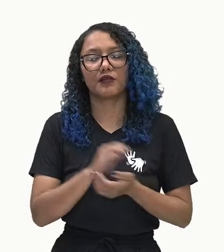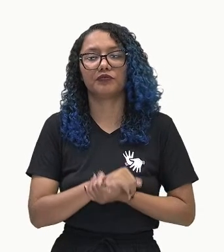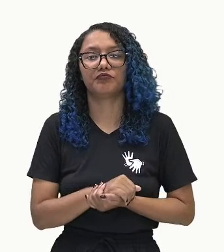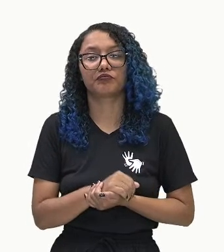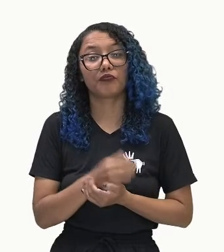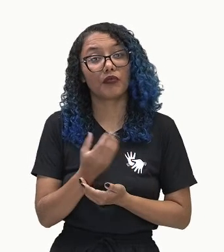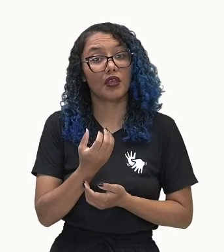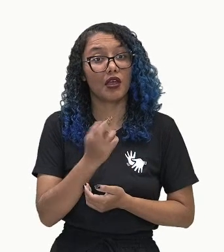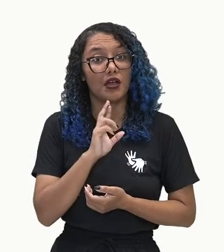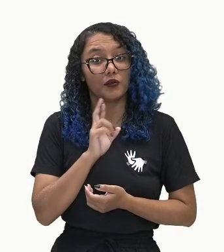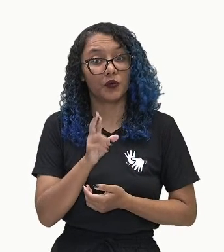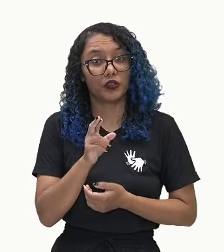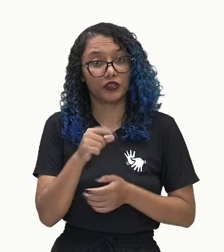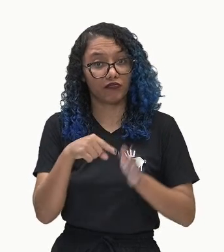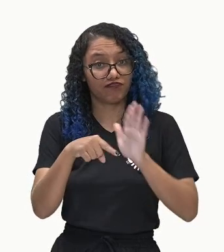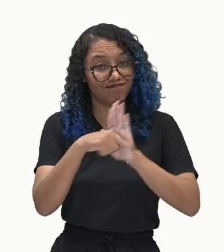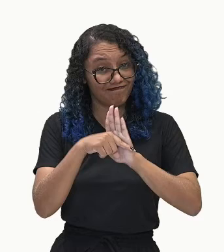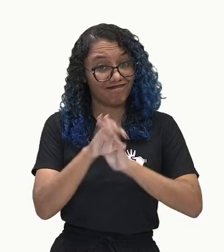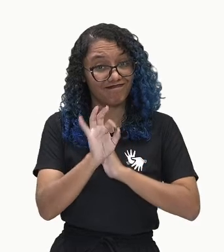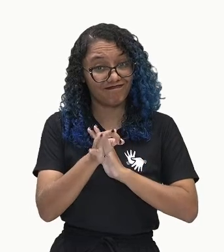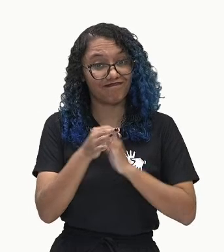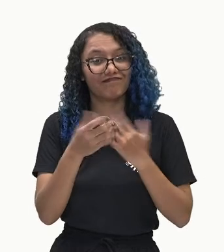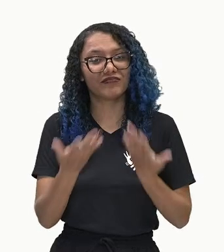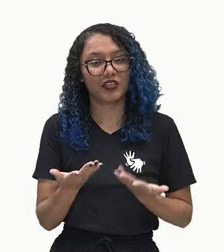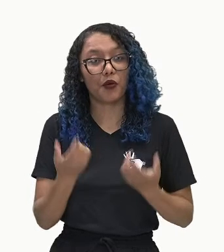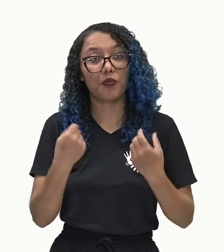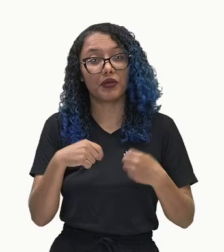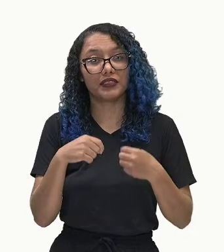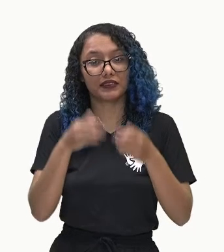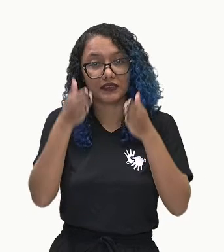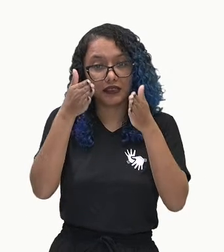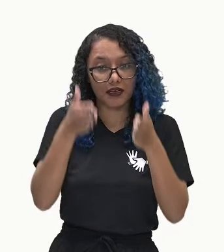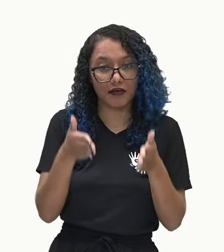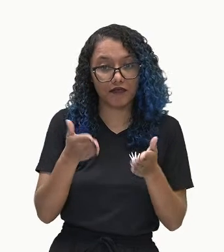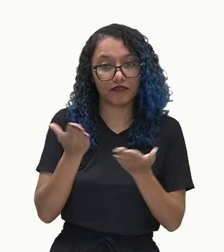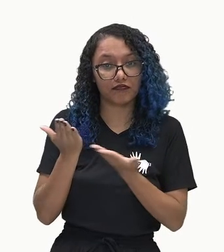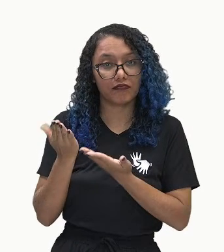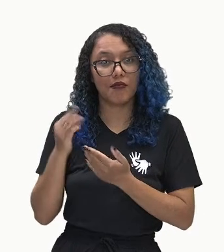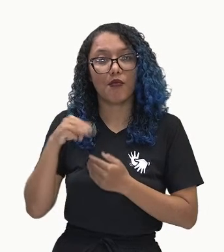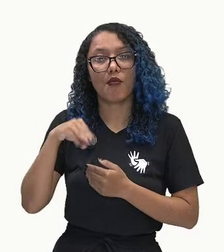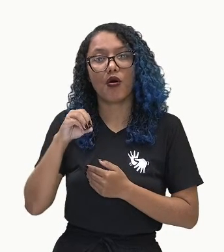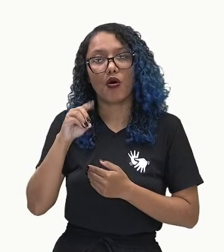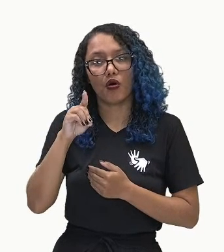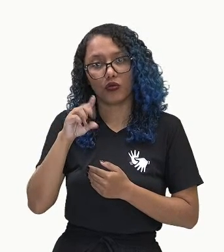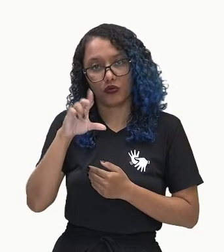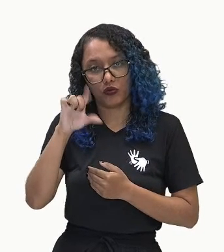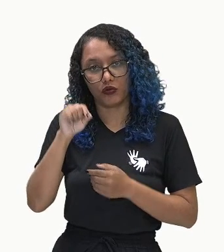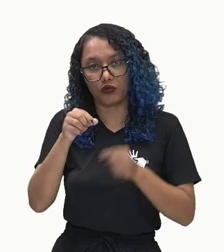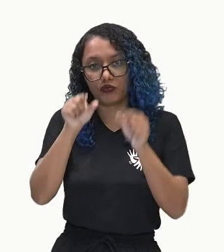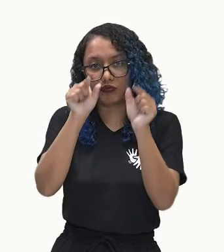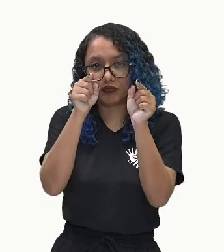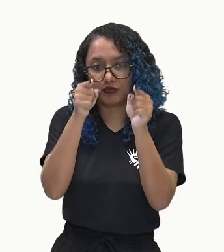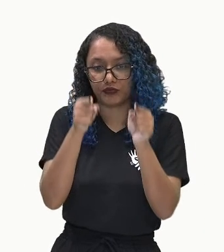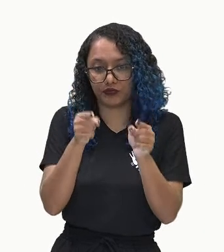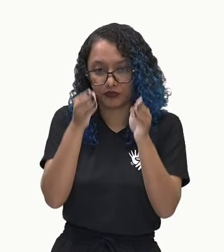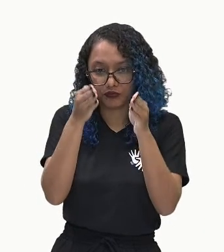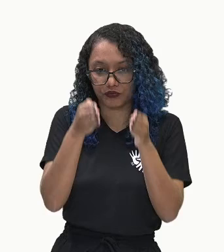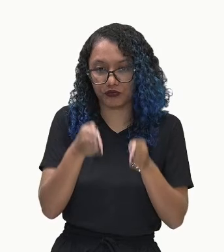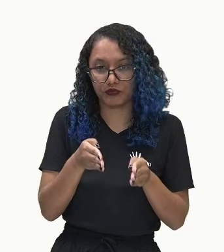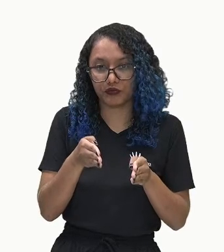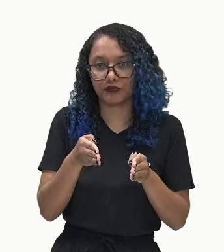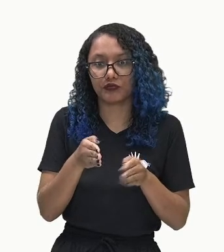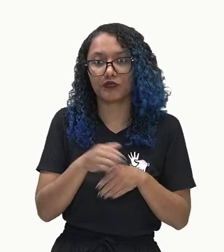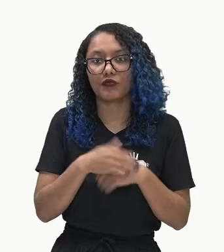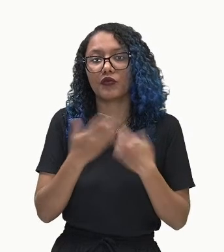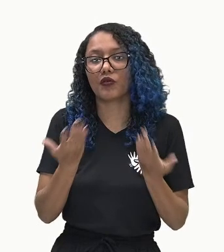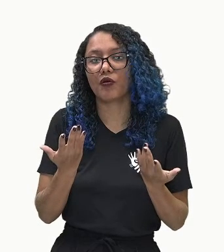foi negativo, automaticamente determina-se o módulo dele. E o módulo de menos 5 é igual